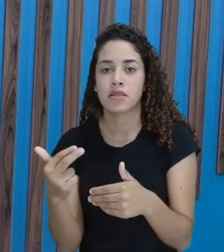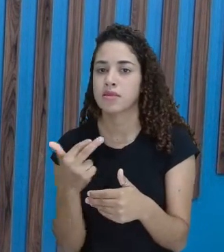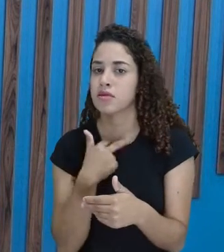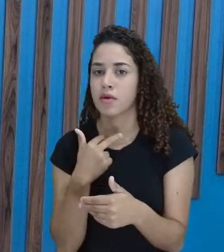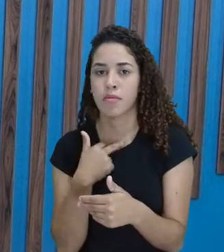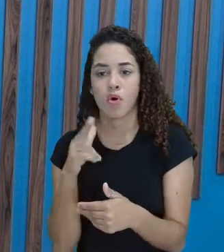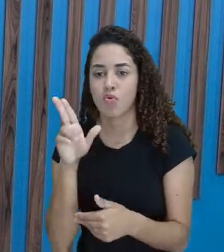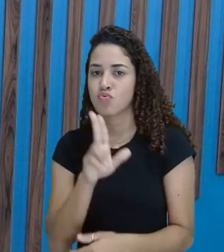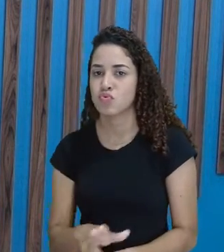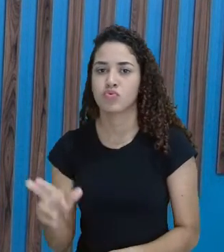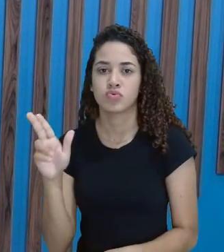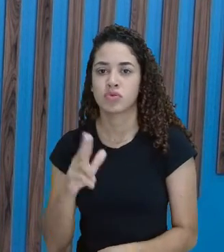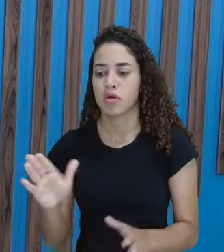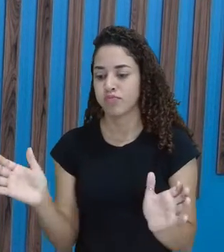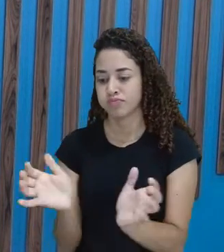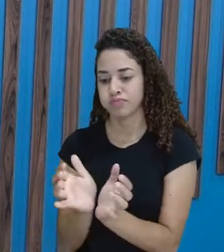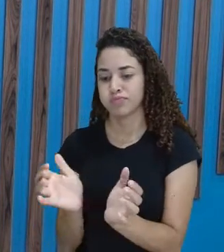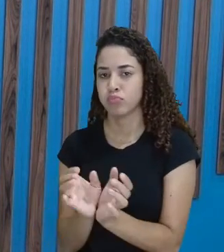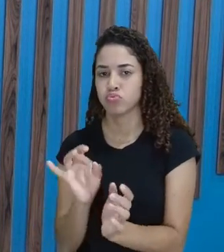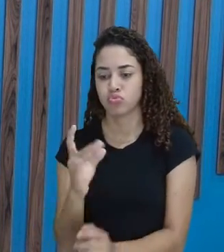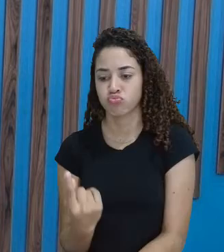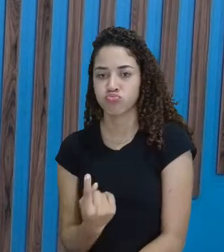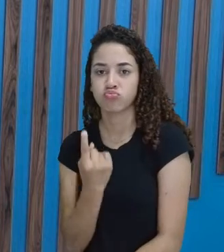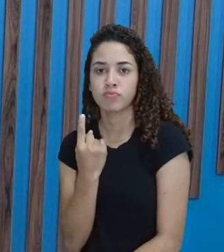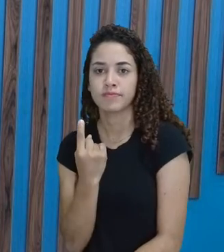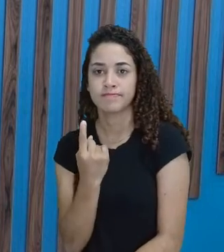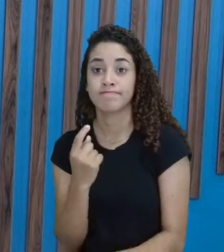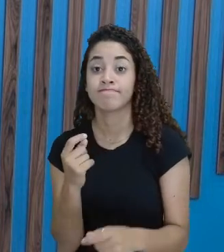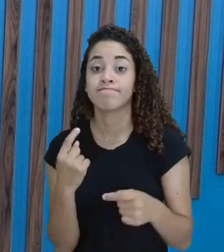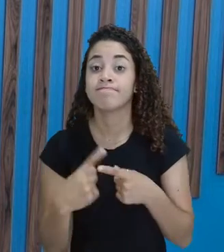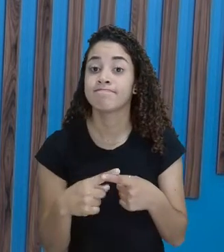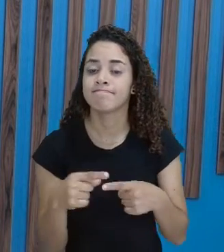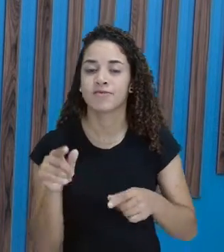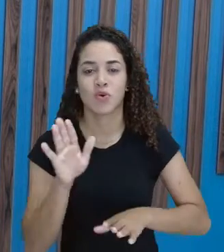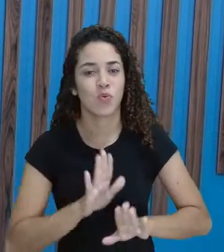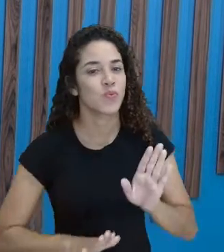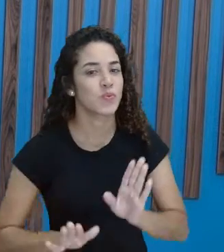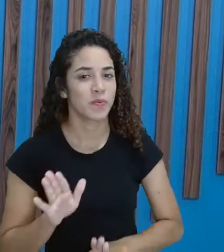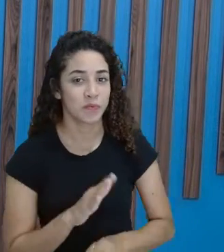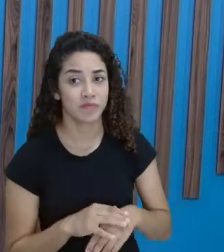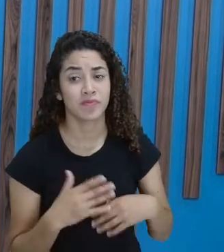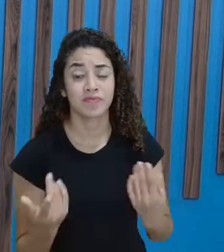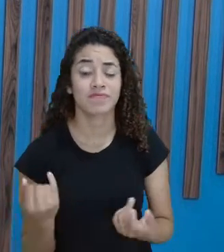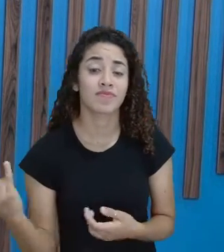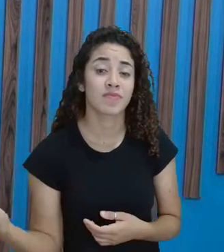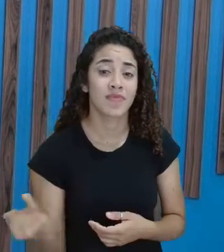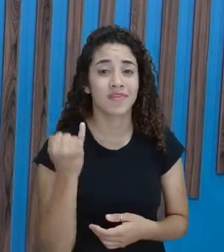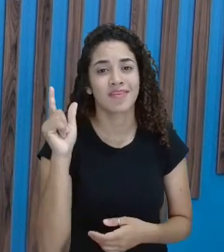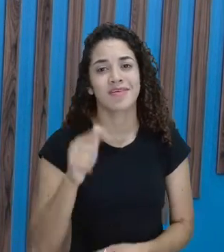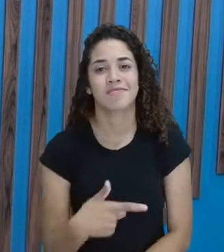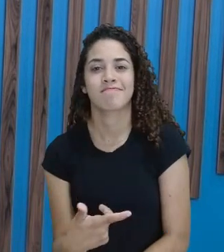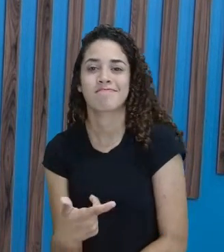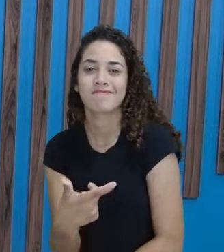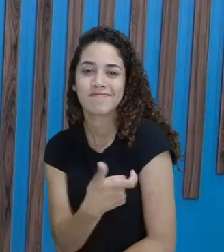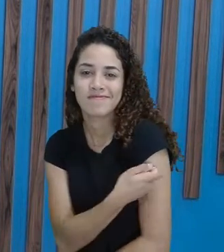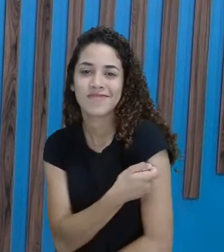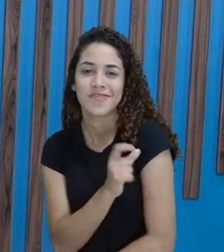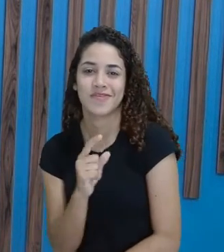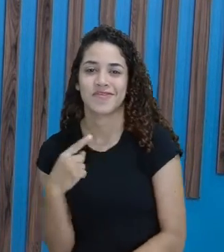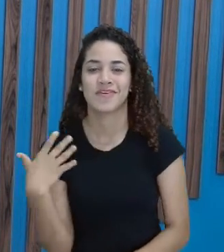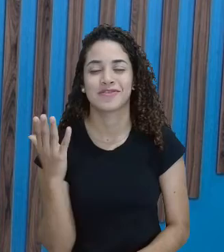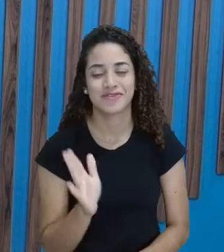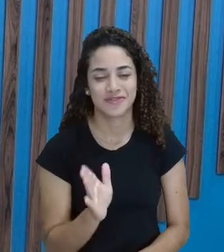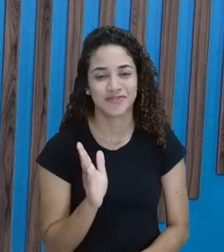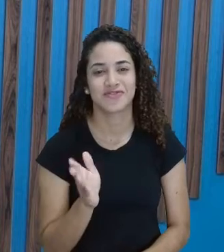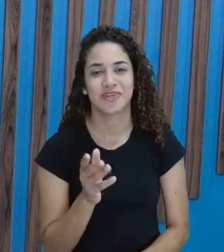ser usado coletivamente, por cuidado, não é isso? E o importante, vacinar-se, como a gente já disse,